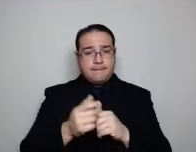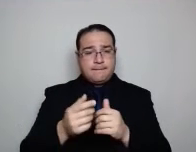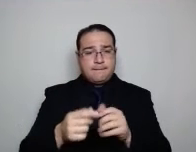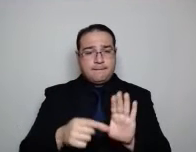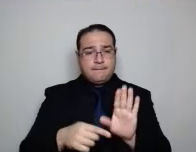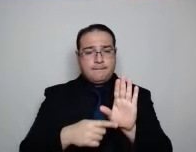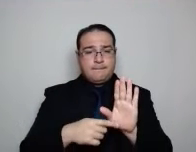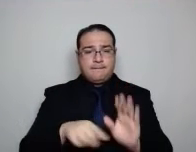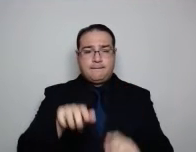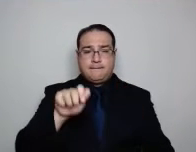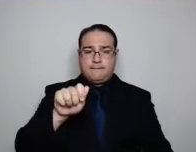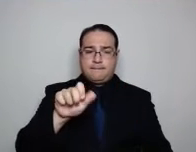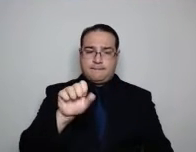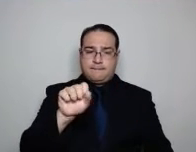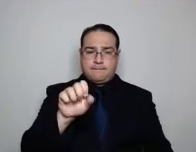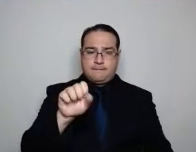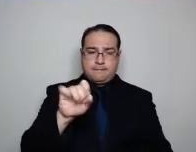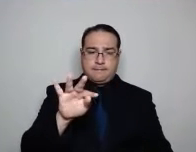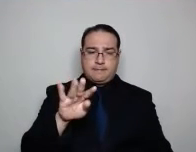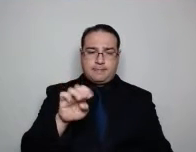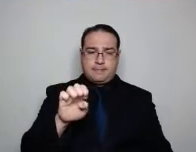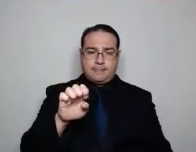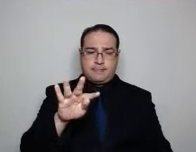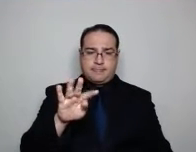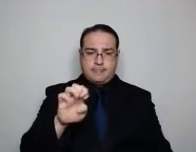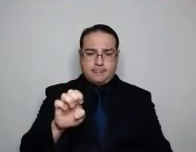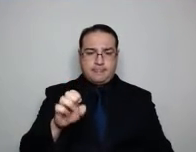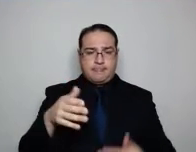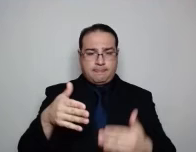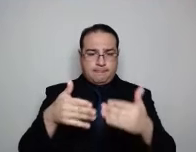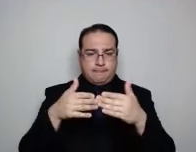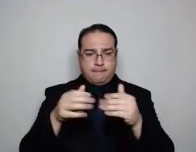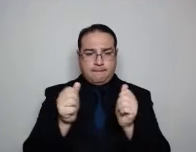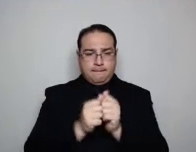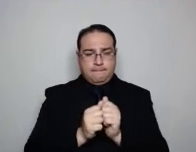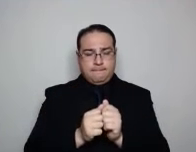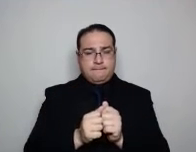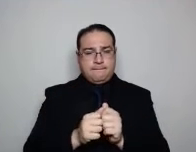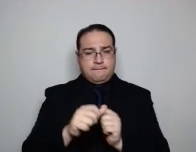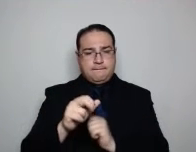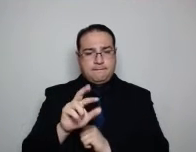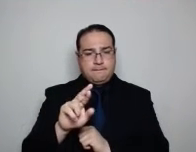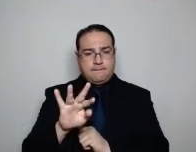ela recorre, então, do restante. Eu estou aqui, senhor presidente,